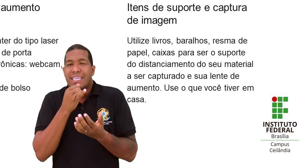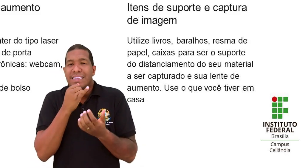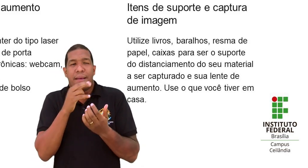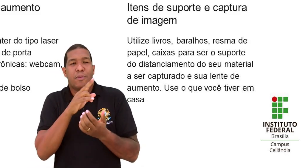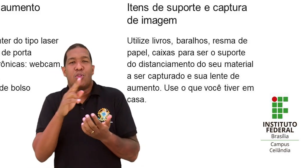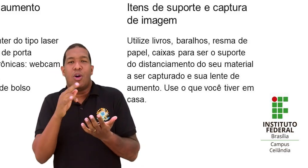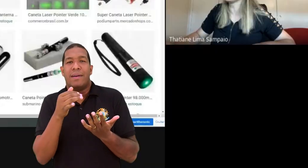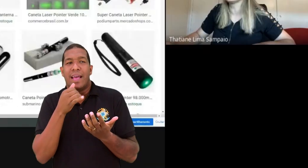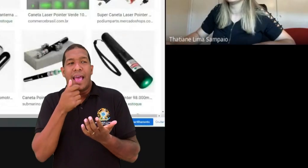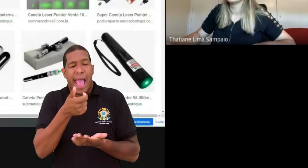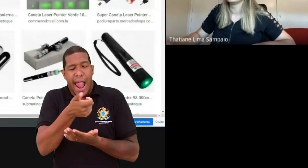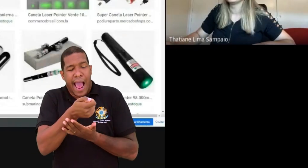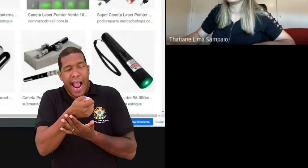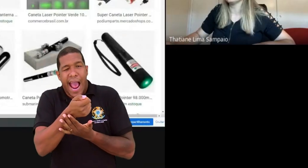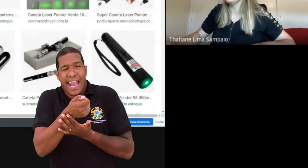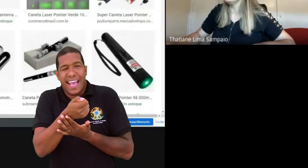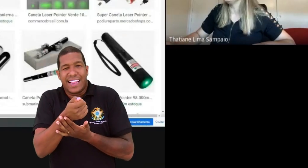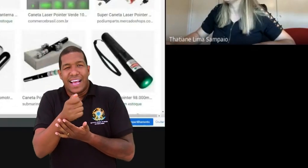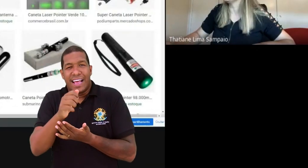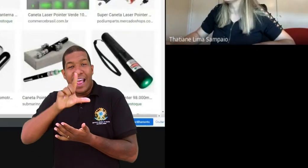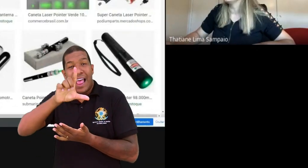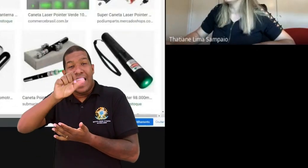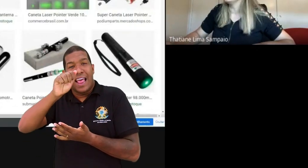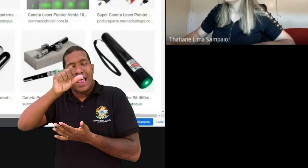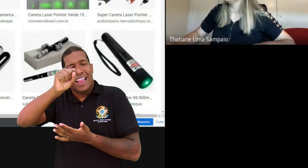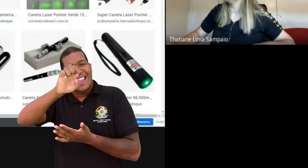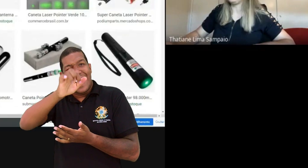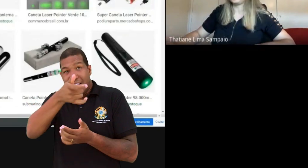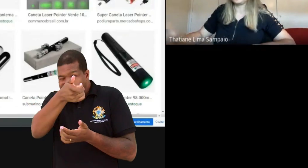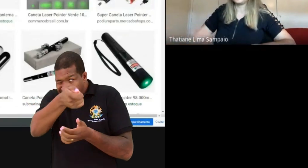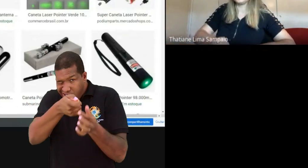aqueles lasers de caneta, são lentes,